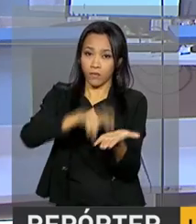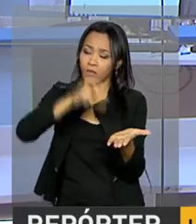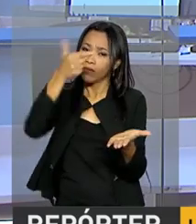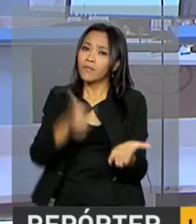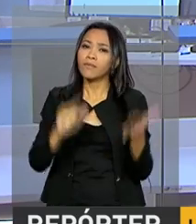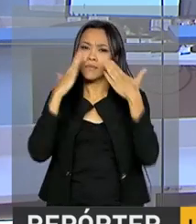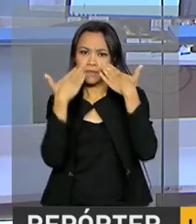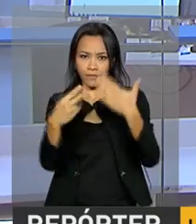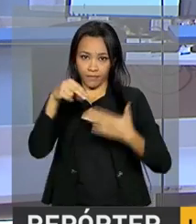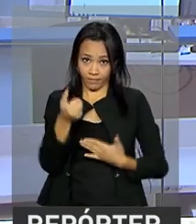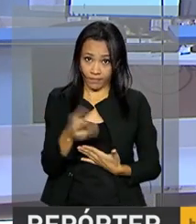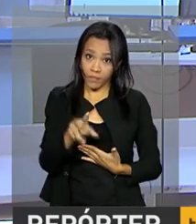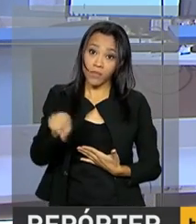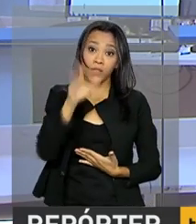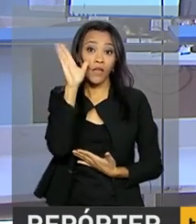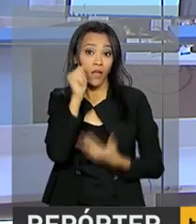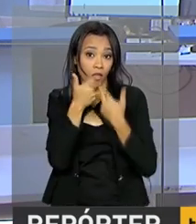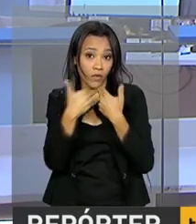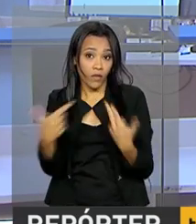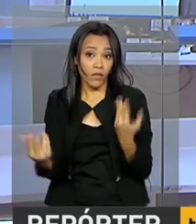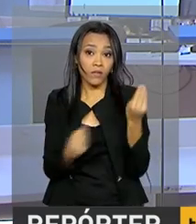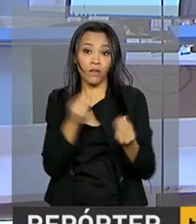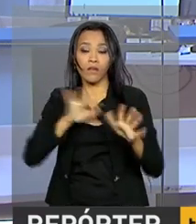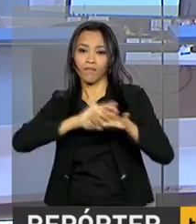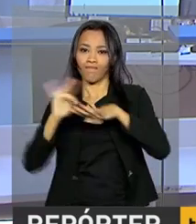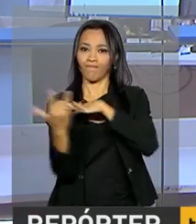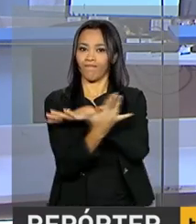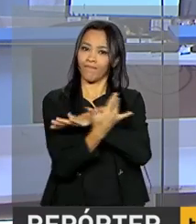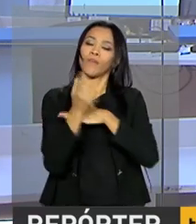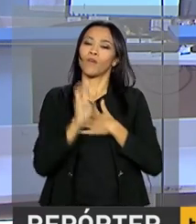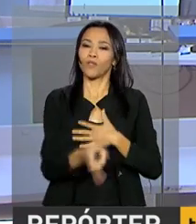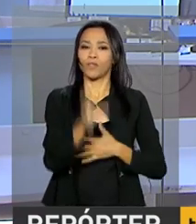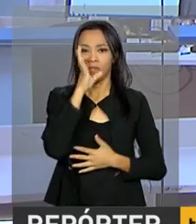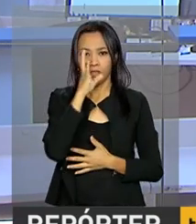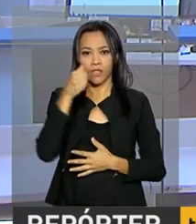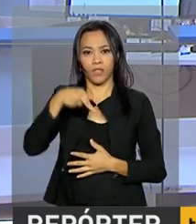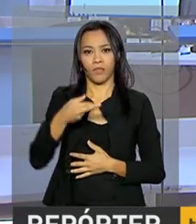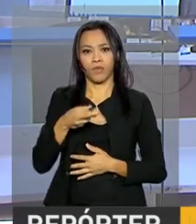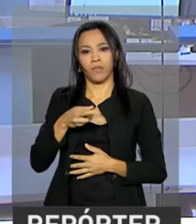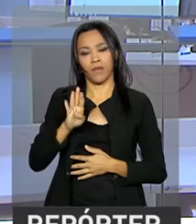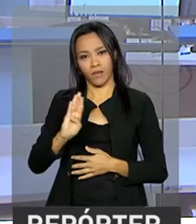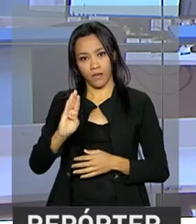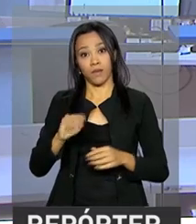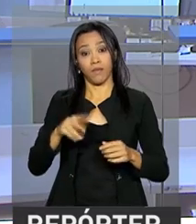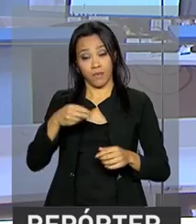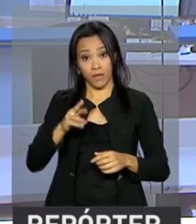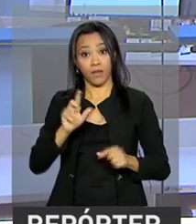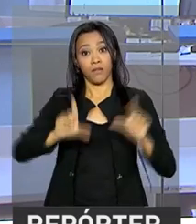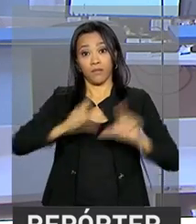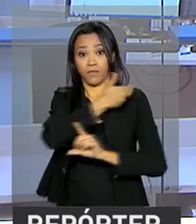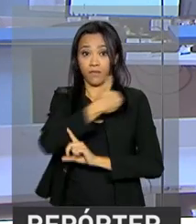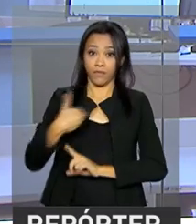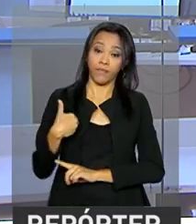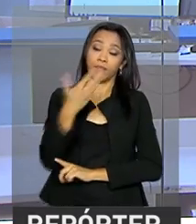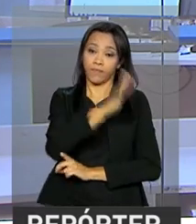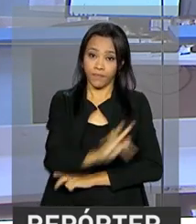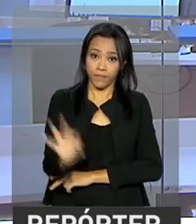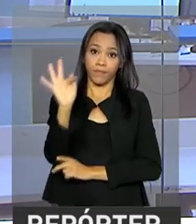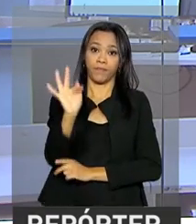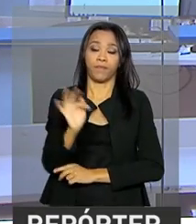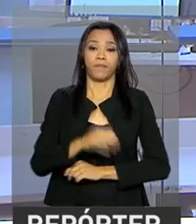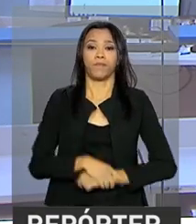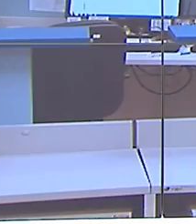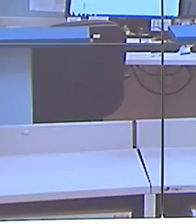do report NBR acompanha as novidades também em nossas redes sociais Continue com a gente aqui na TV NBR a TV do Governo